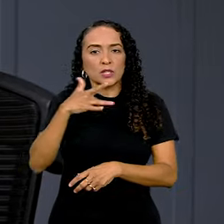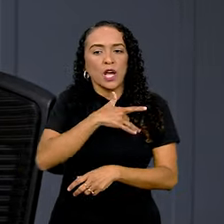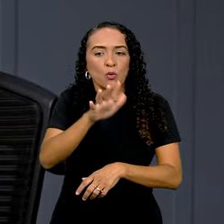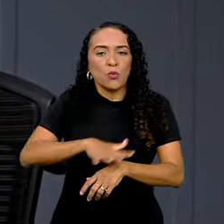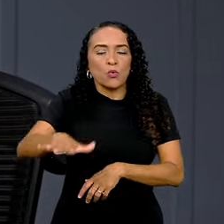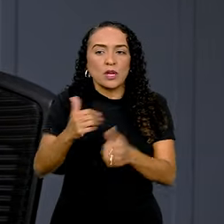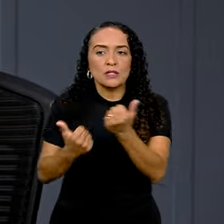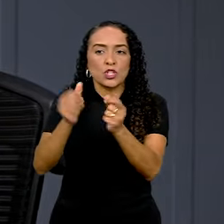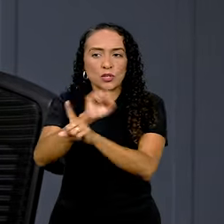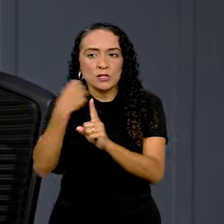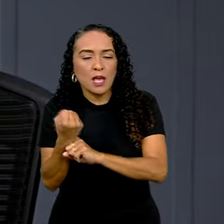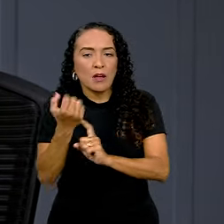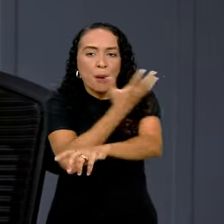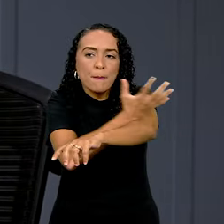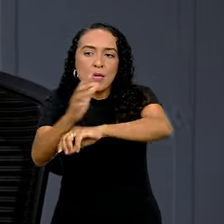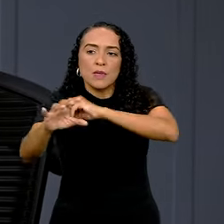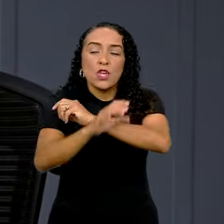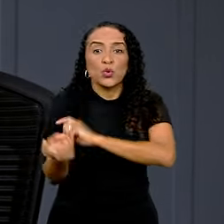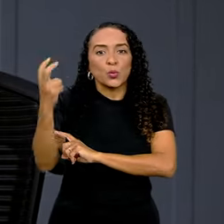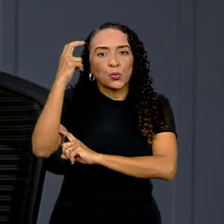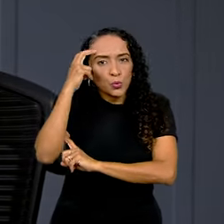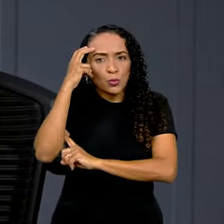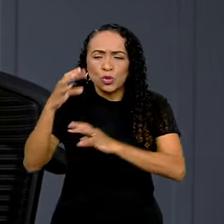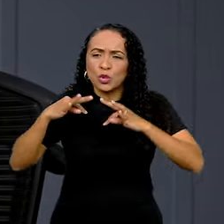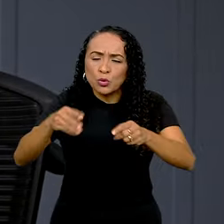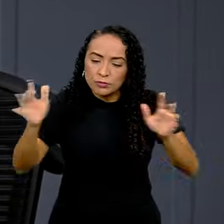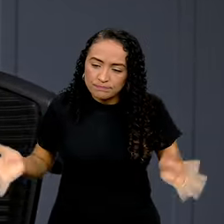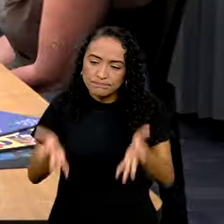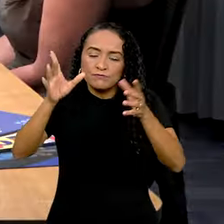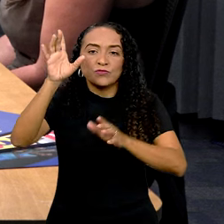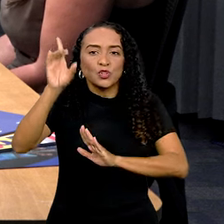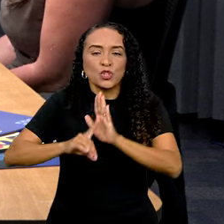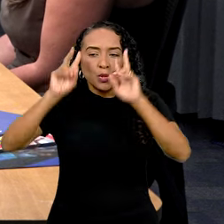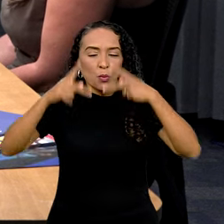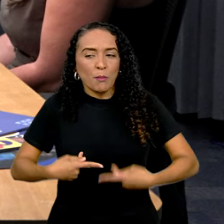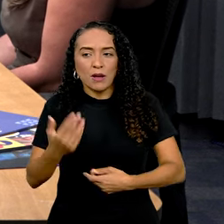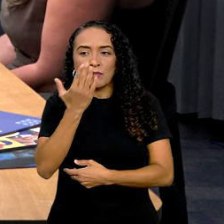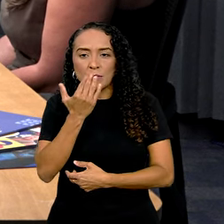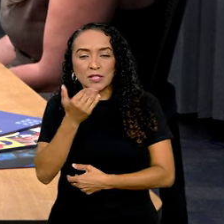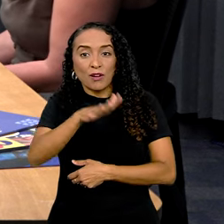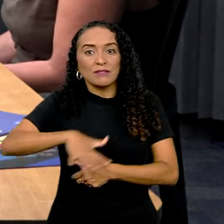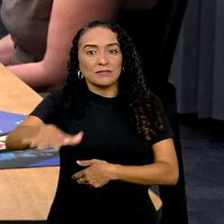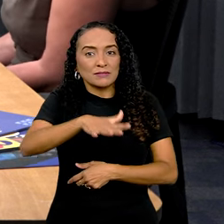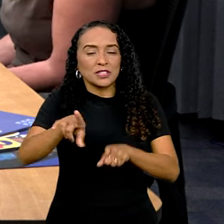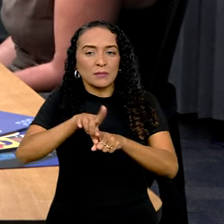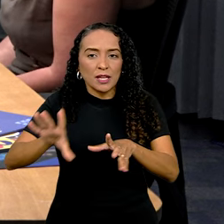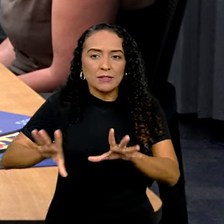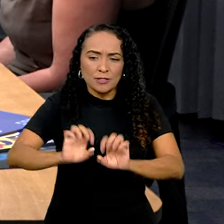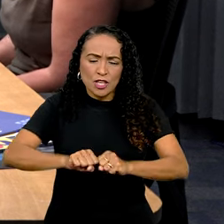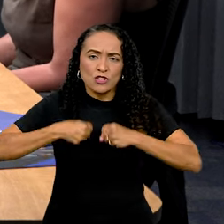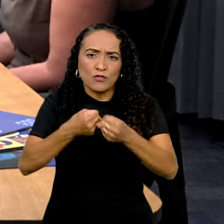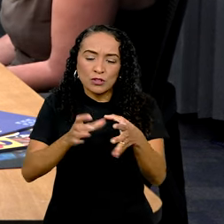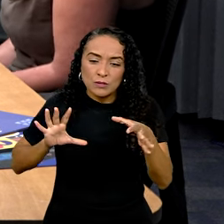Saúde da Assistência Social do meio ambiente da cultura para promover o direito humano alimentação naquele território e integrar